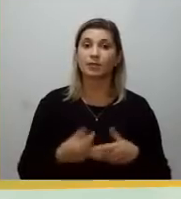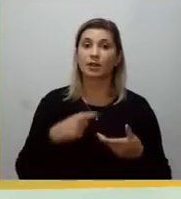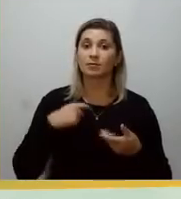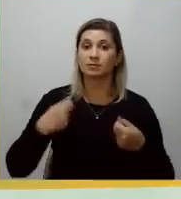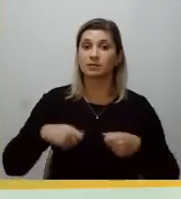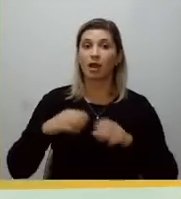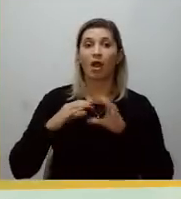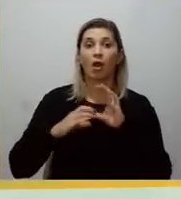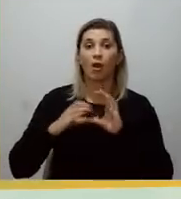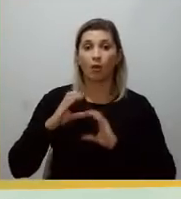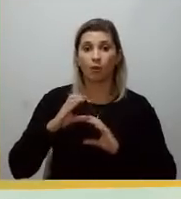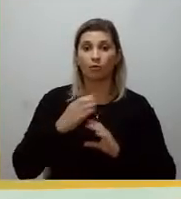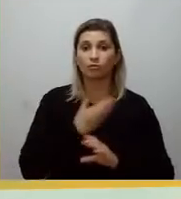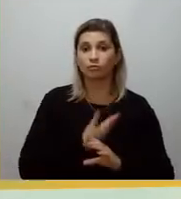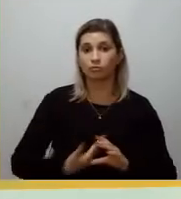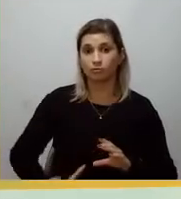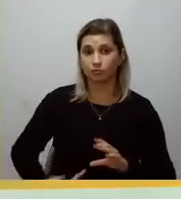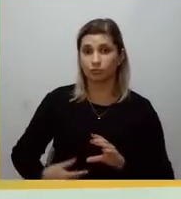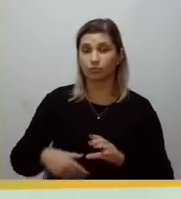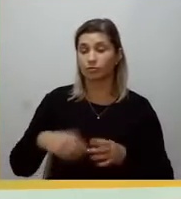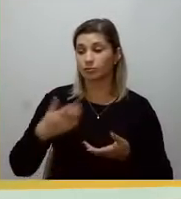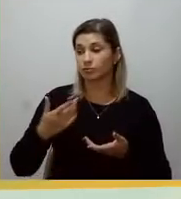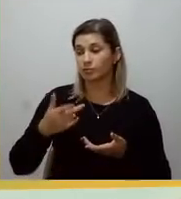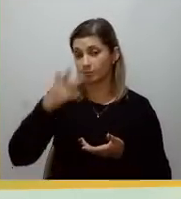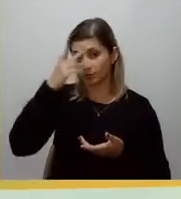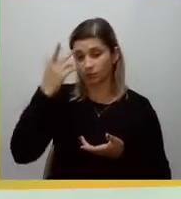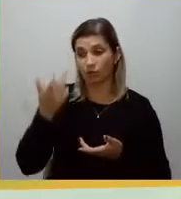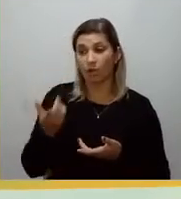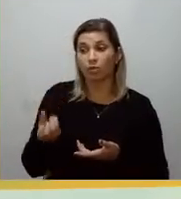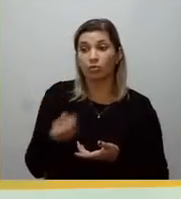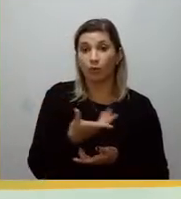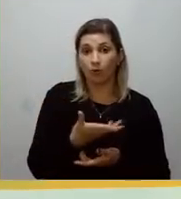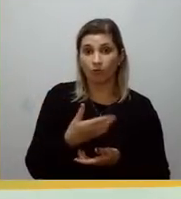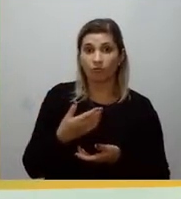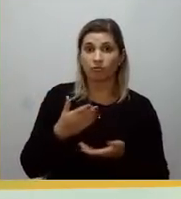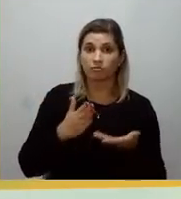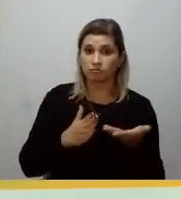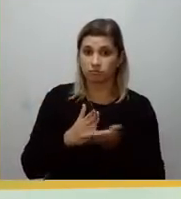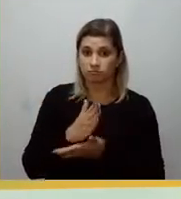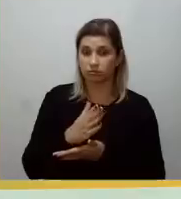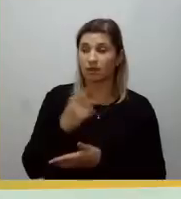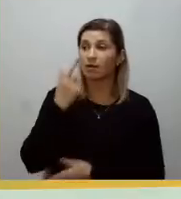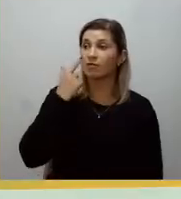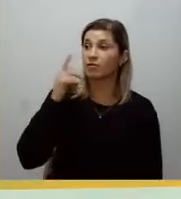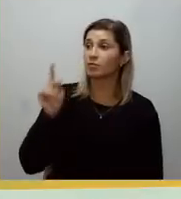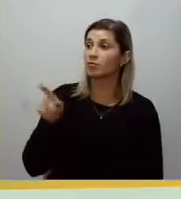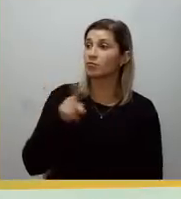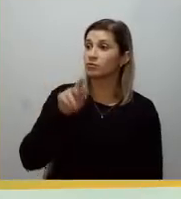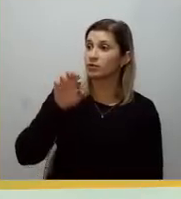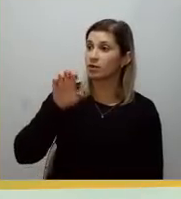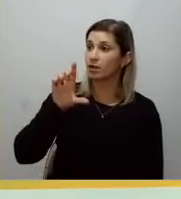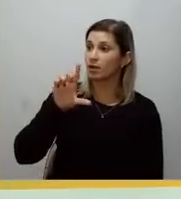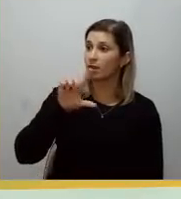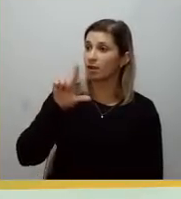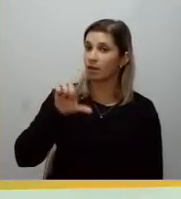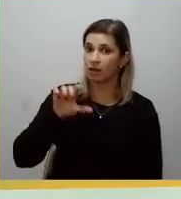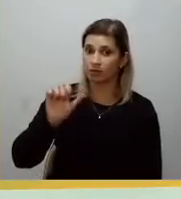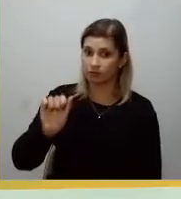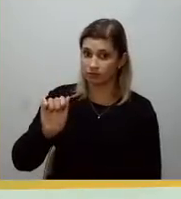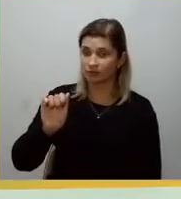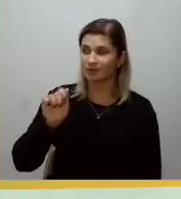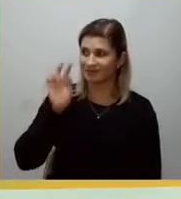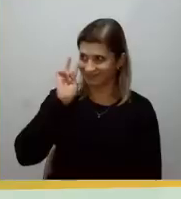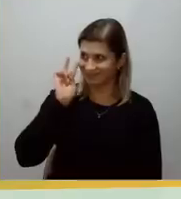que esse pessoal que renovava todo ano pudesse passar. Aí eu vejo aqui a professora Elza, ela vai lembrar, nós reunimos todos